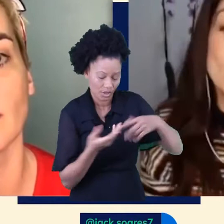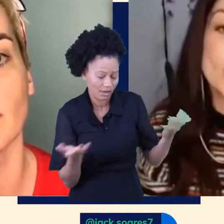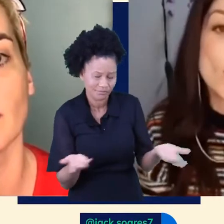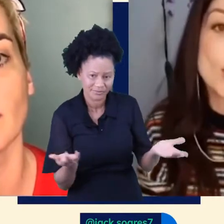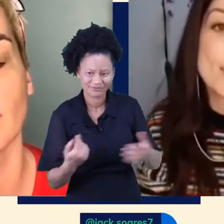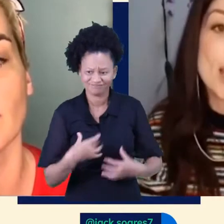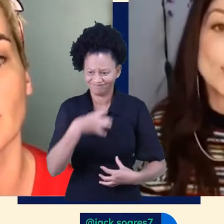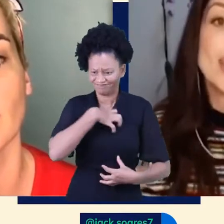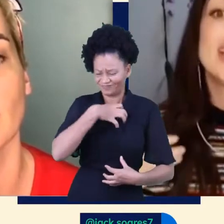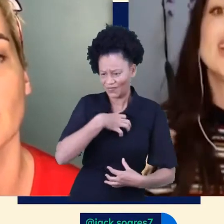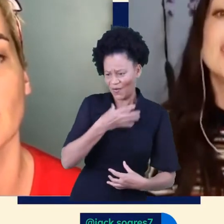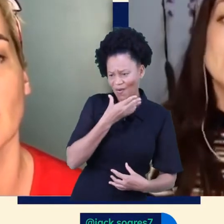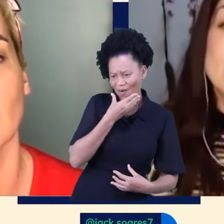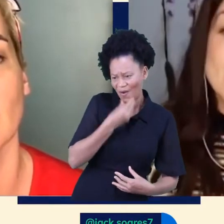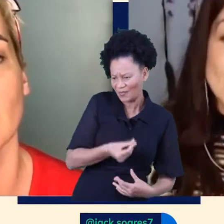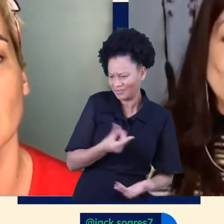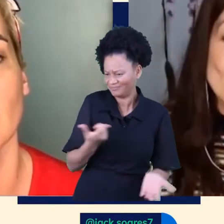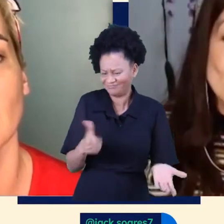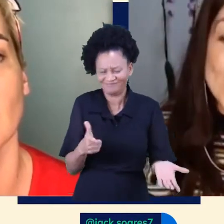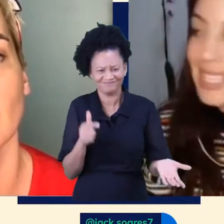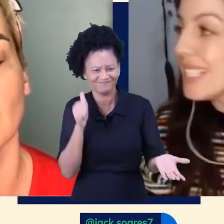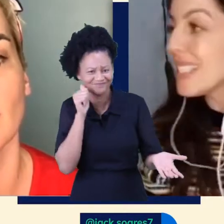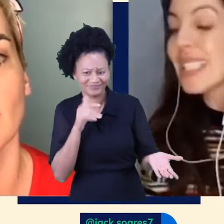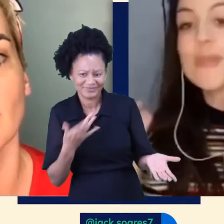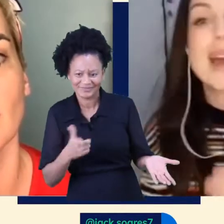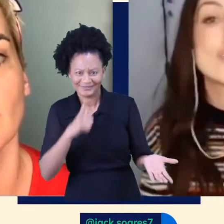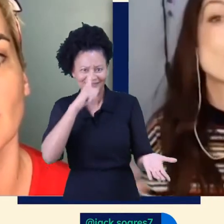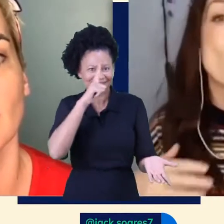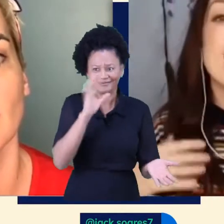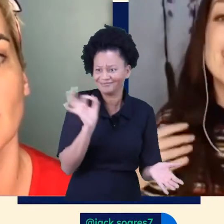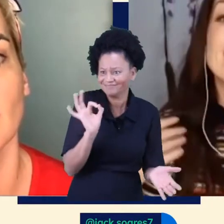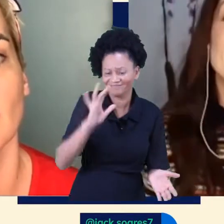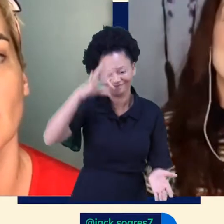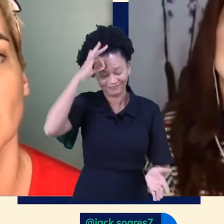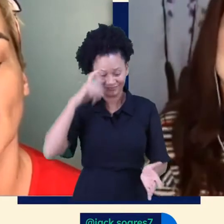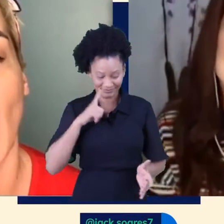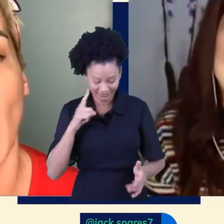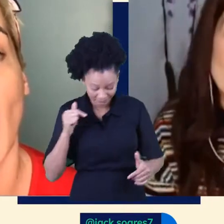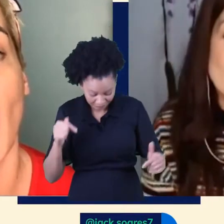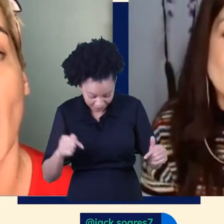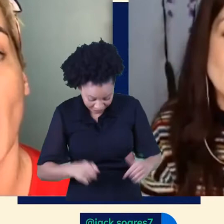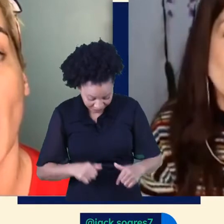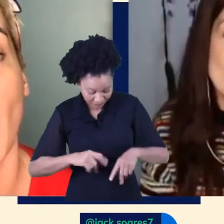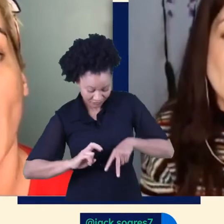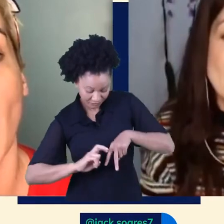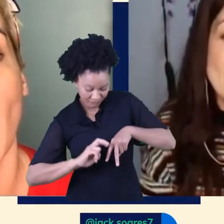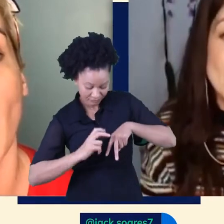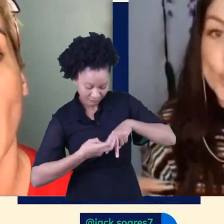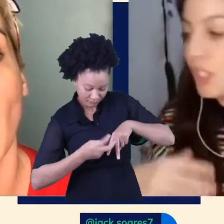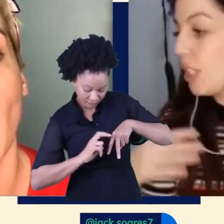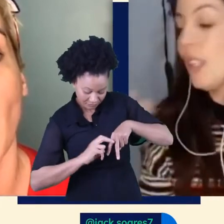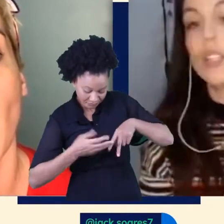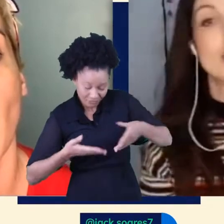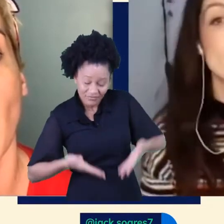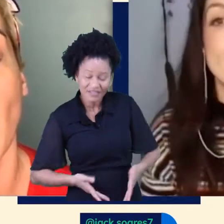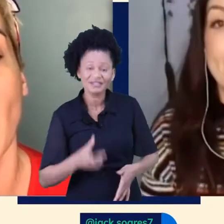órgão genital chamado intersexo. E existem mais de 40 condições, Fafá,